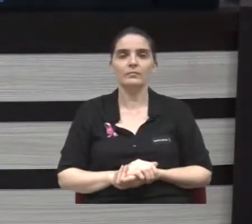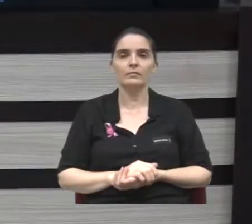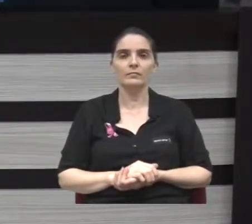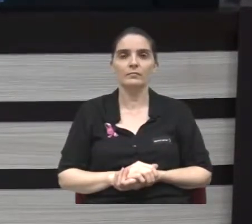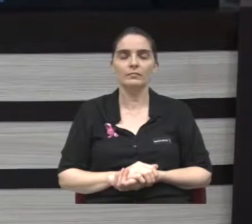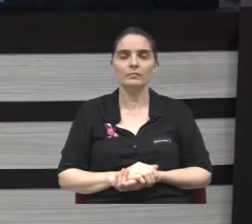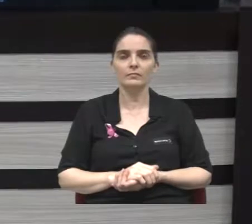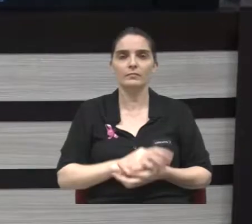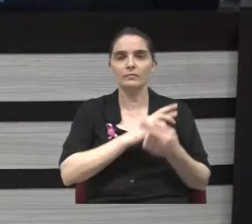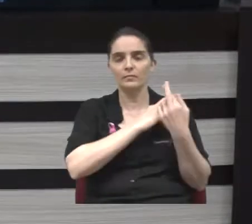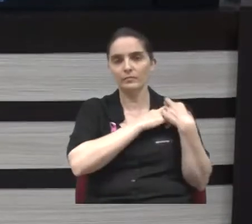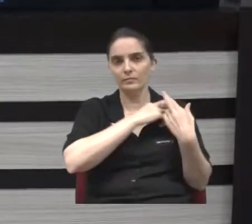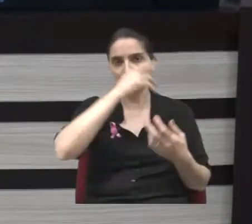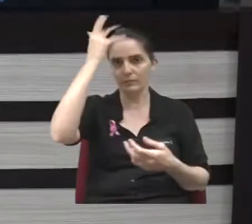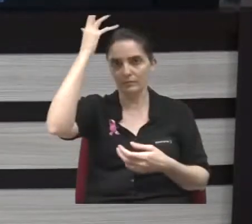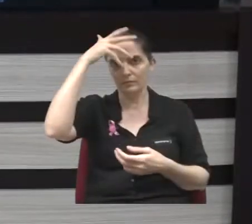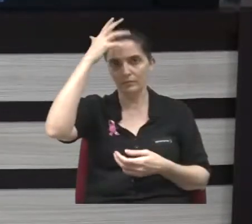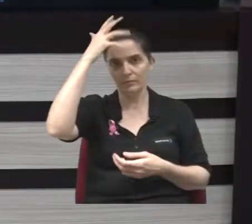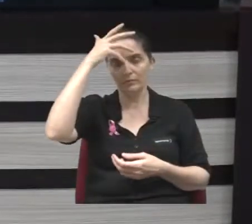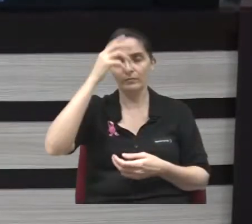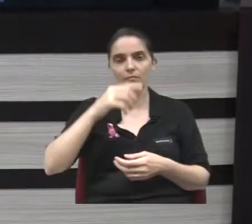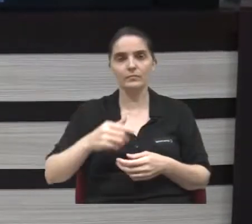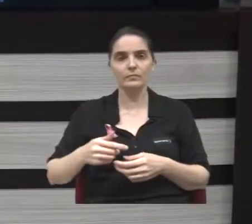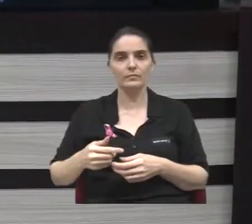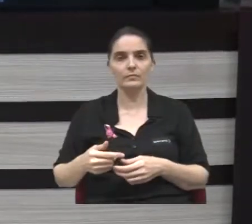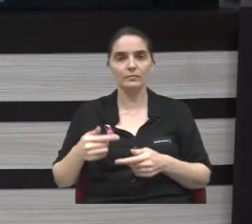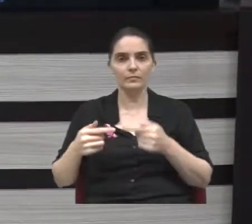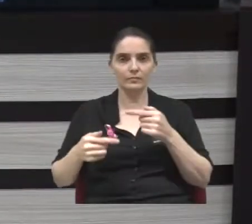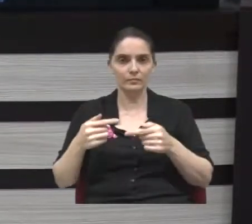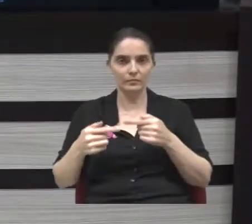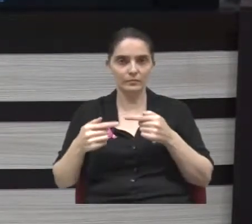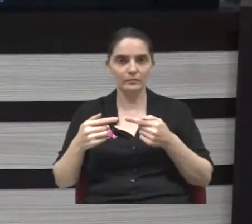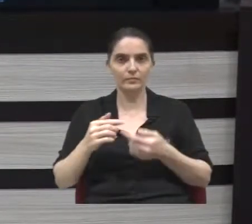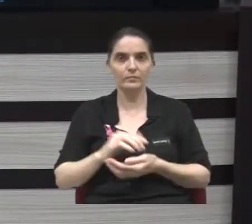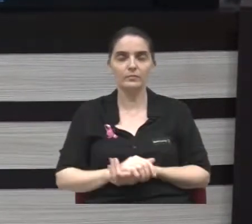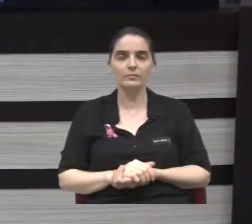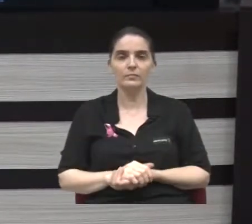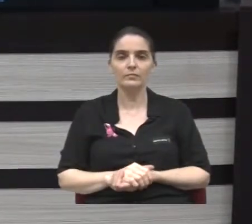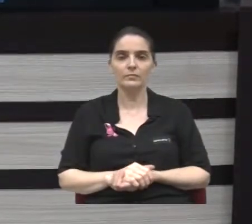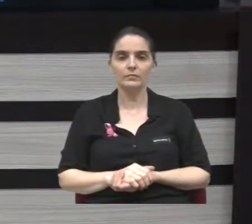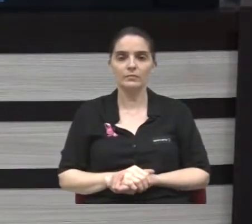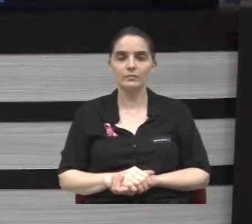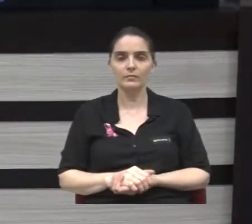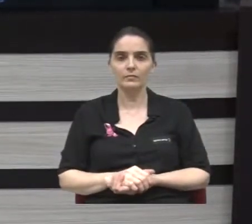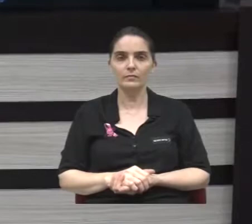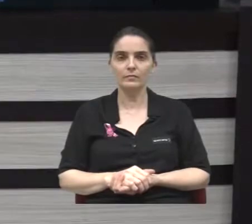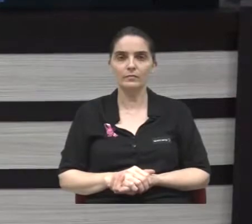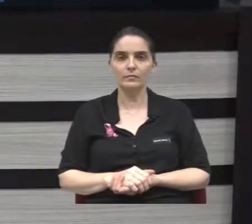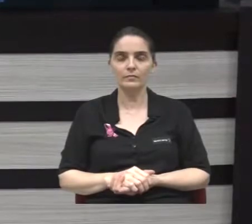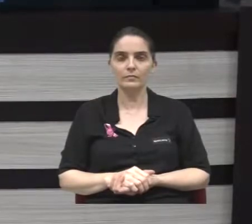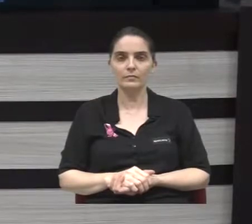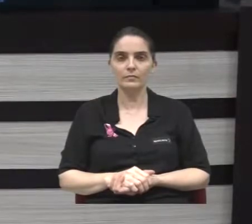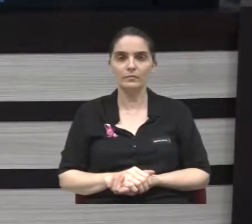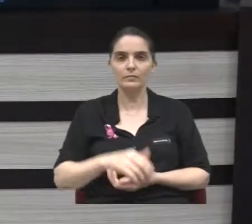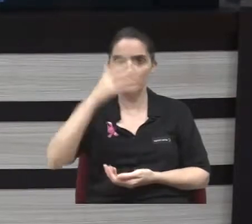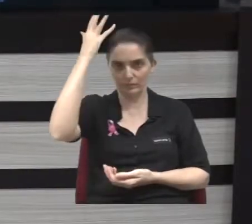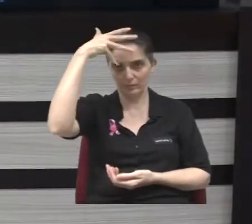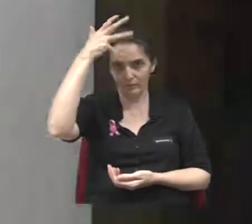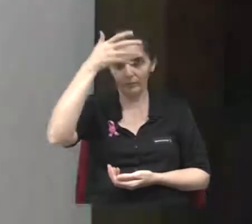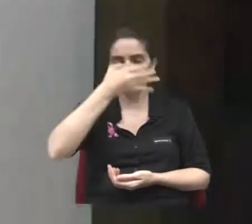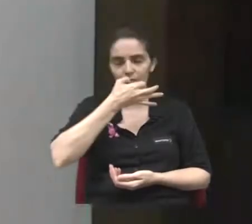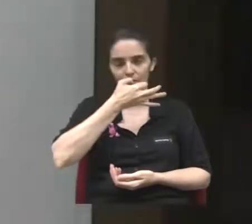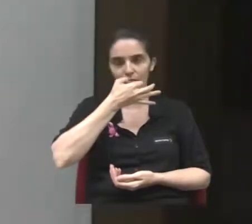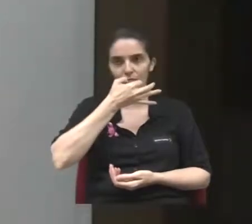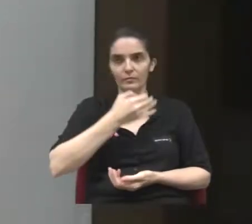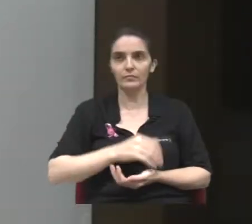Tanque. Algum vereador deseja discutir o requerimento? Desejo, senhor presidente. Com a palavra, Érica Tanque. Senhor